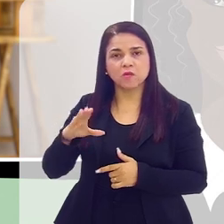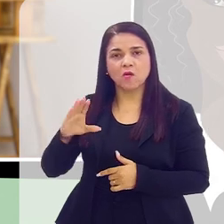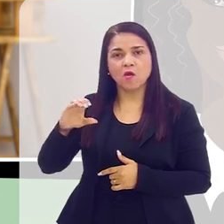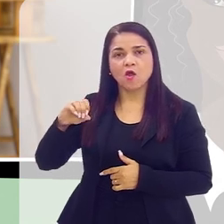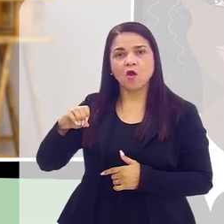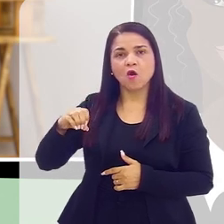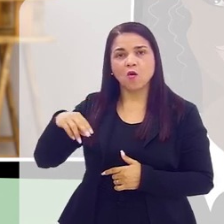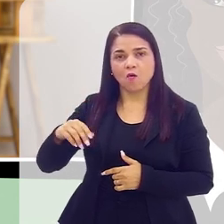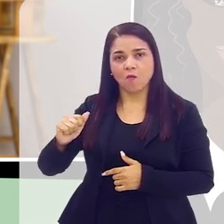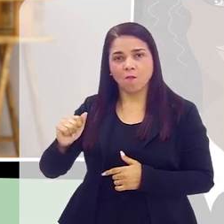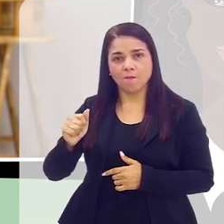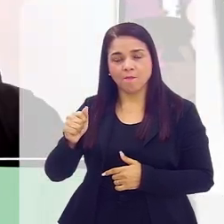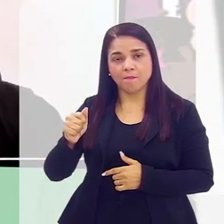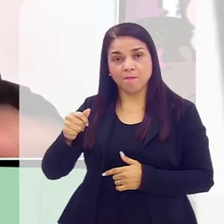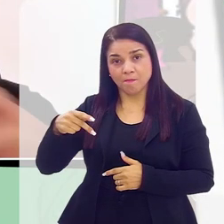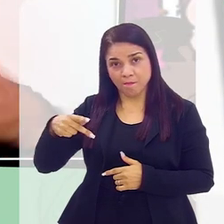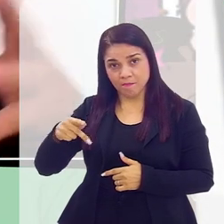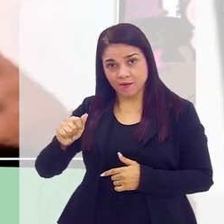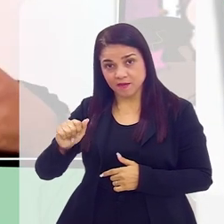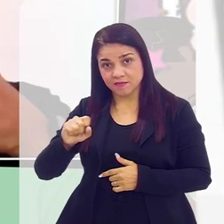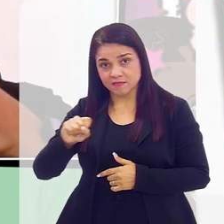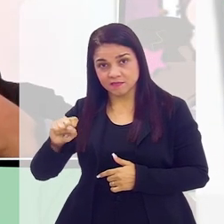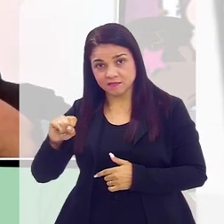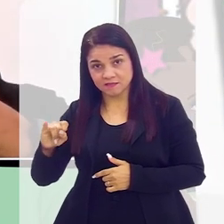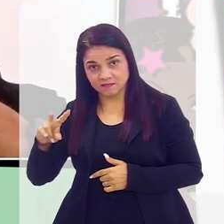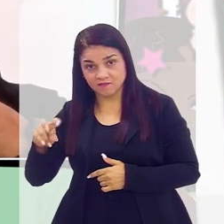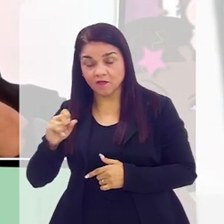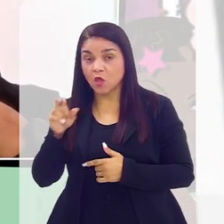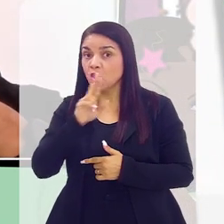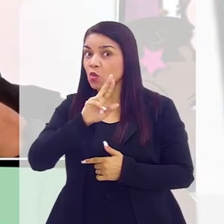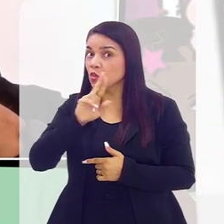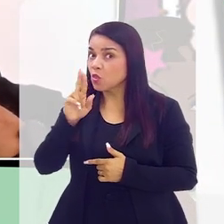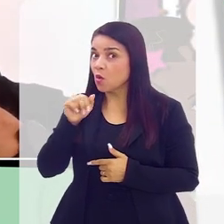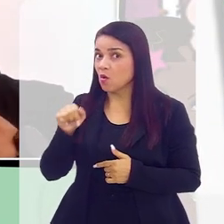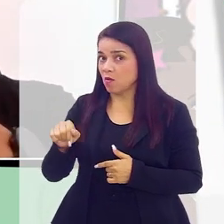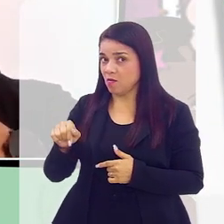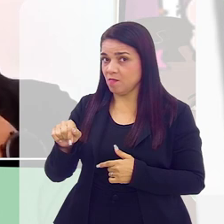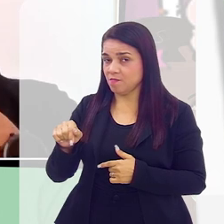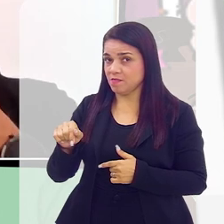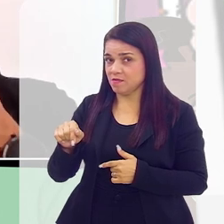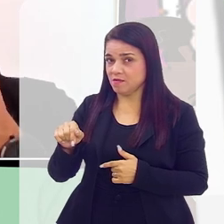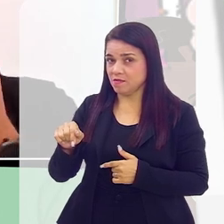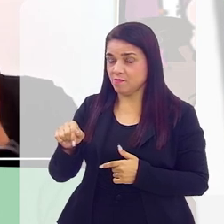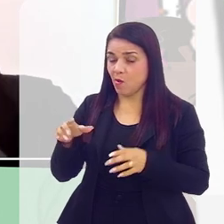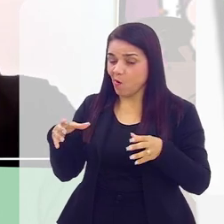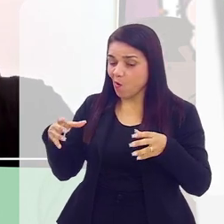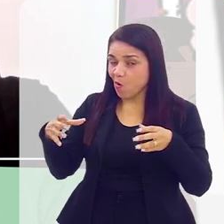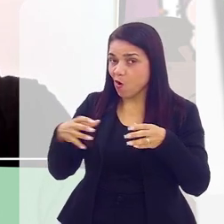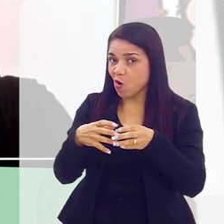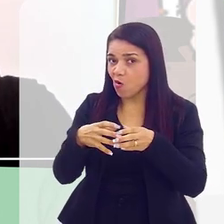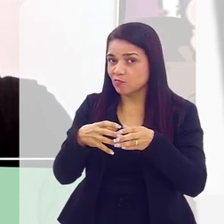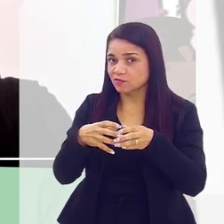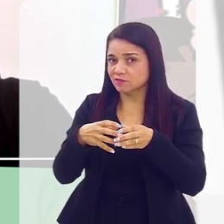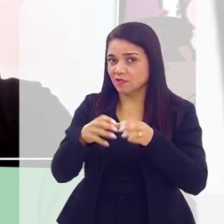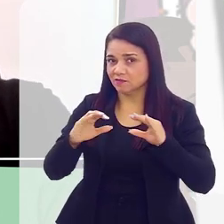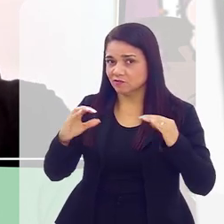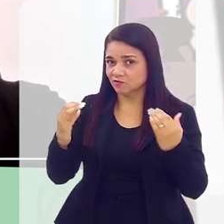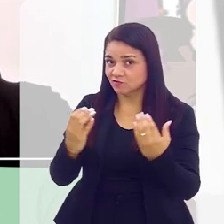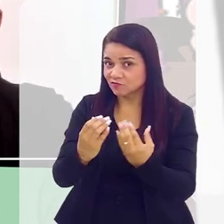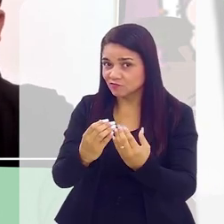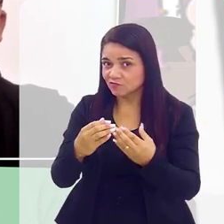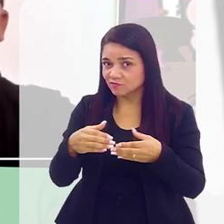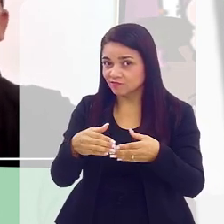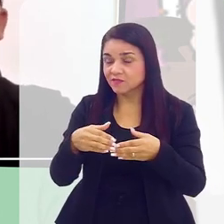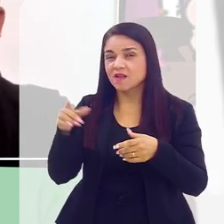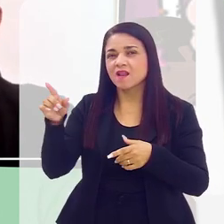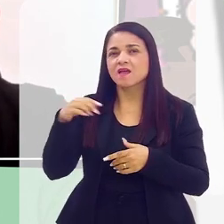considerada compassiva? Na verdade, Favela Compassiva é o nome que nós demos a uma comunidade compassiva,